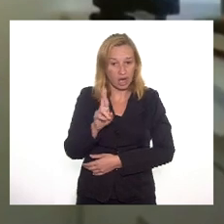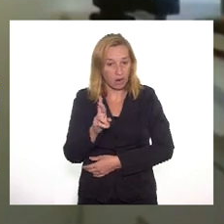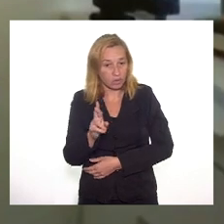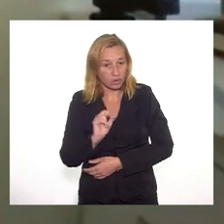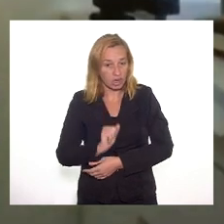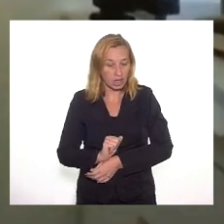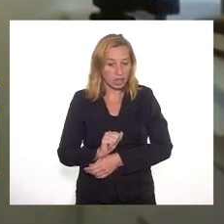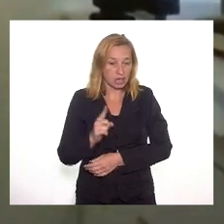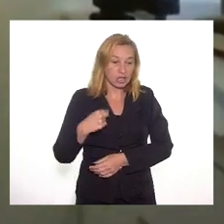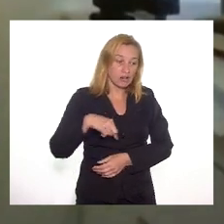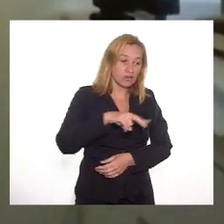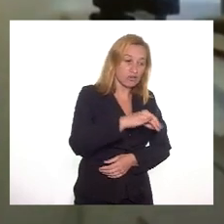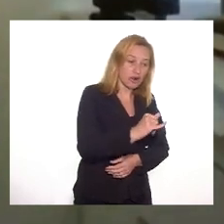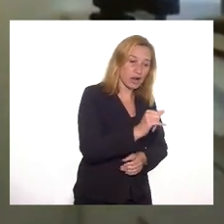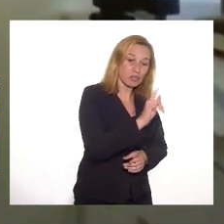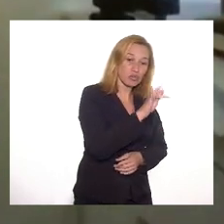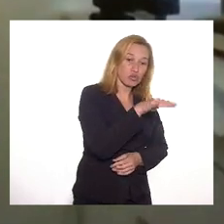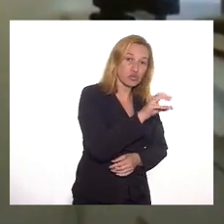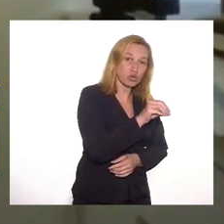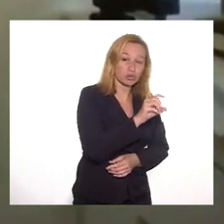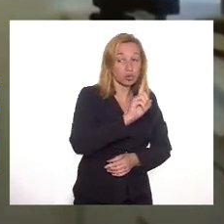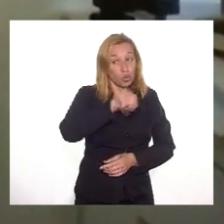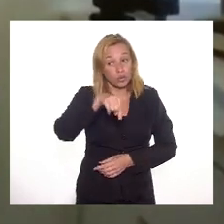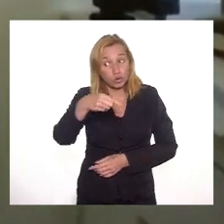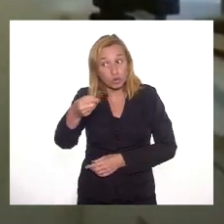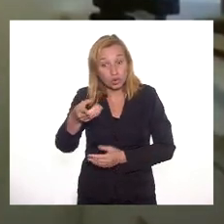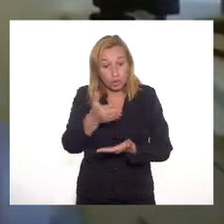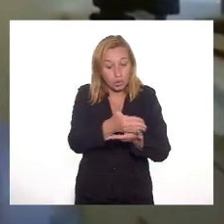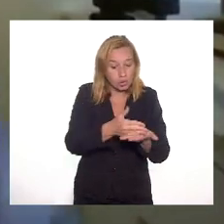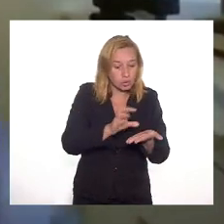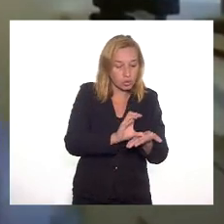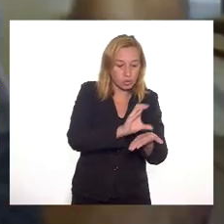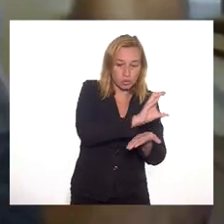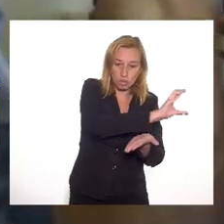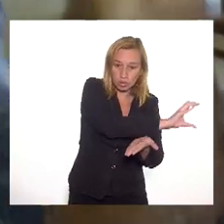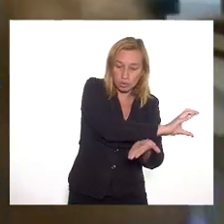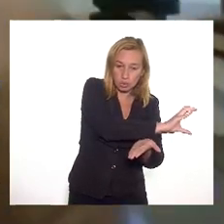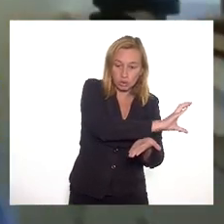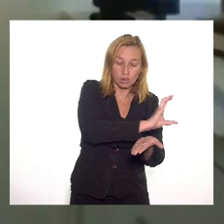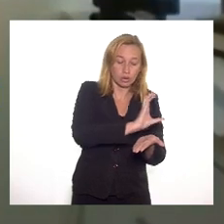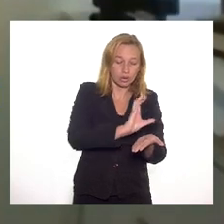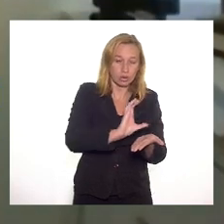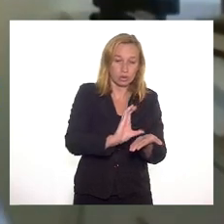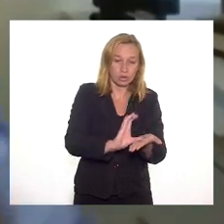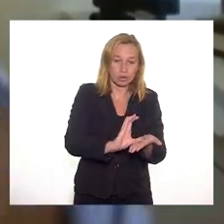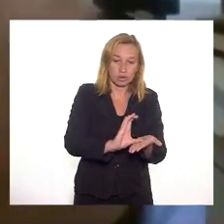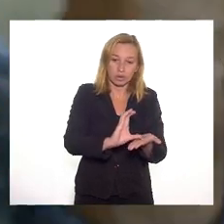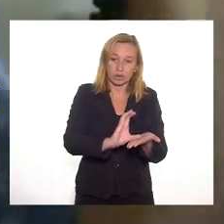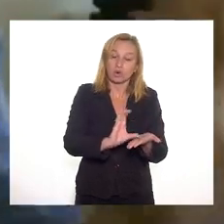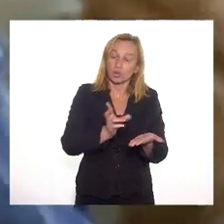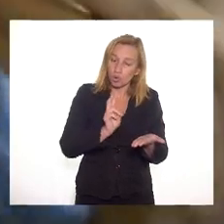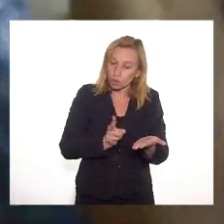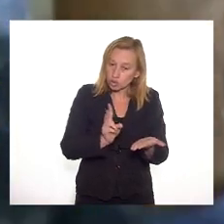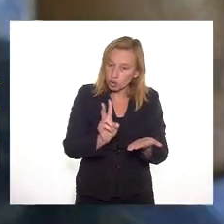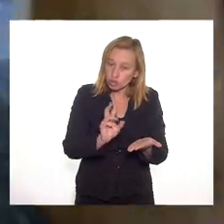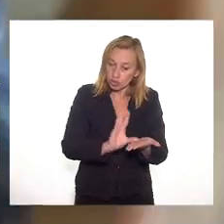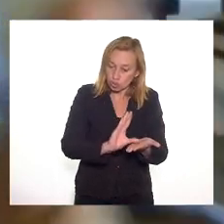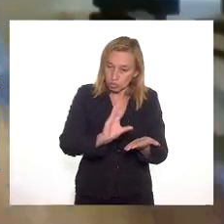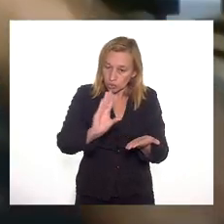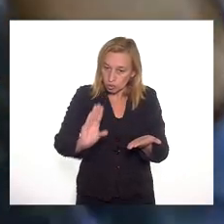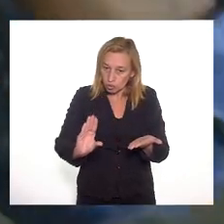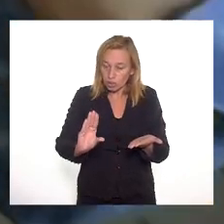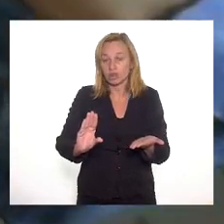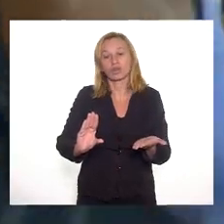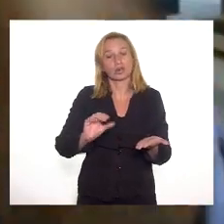para esse fundo. O restante desse excesso de arrecadação continuará a